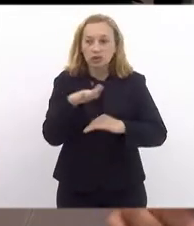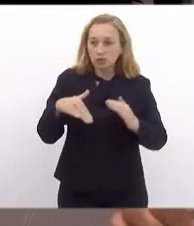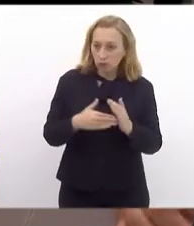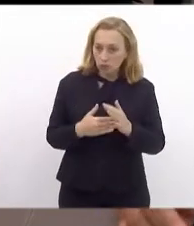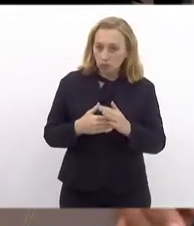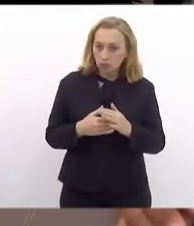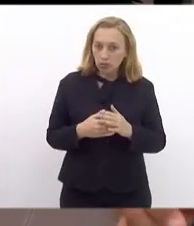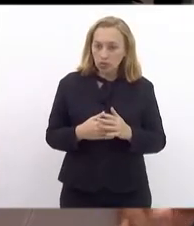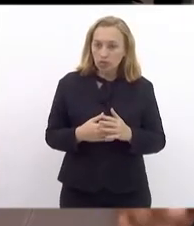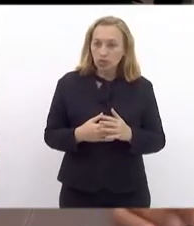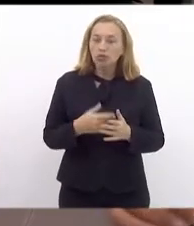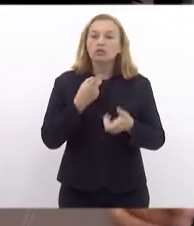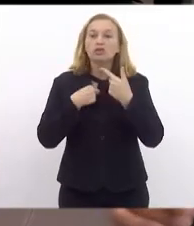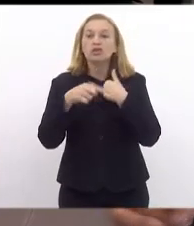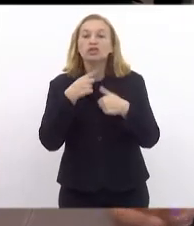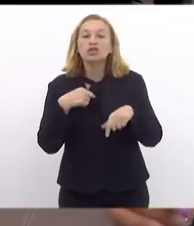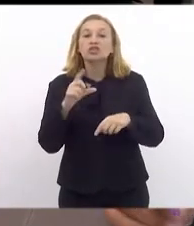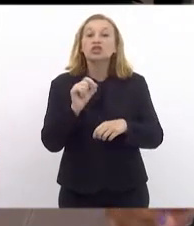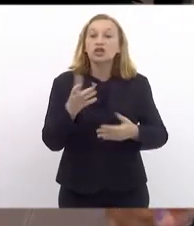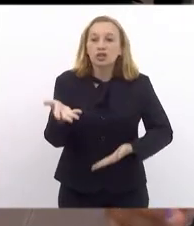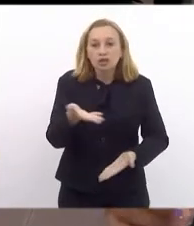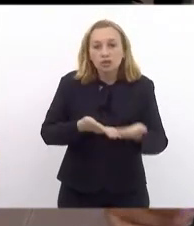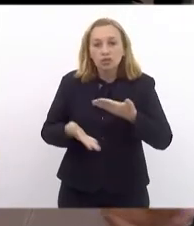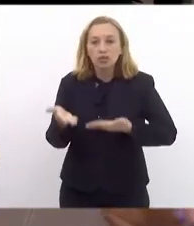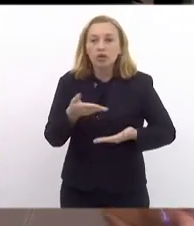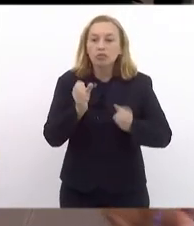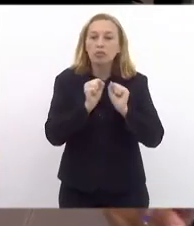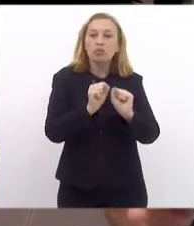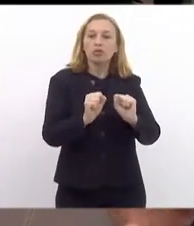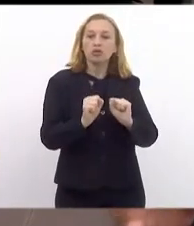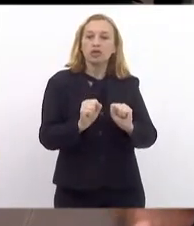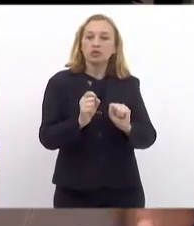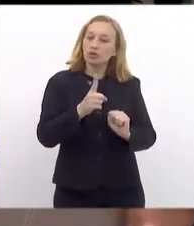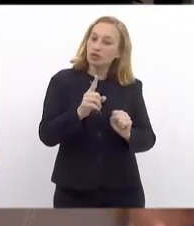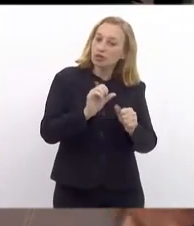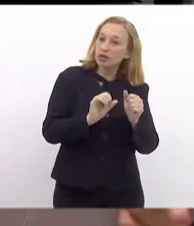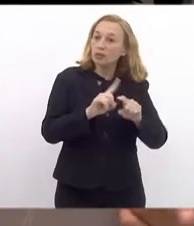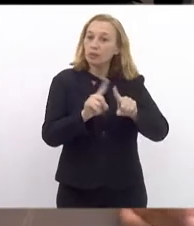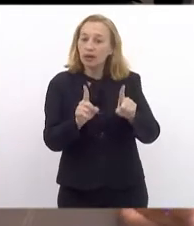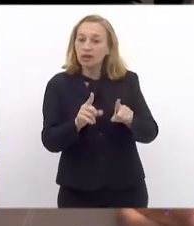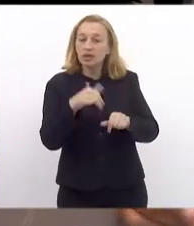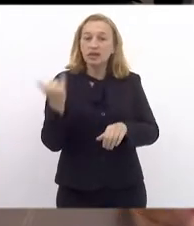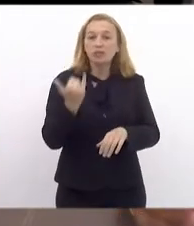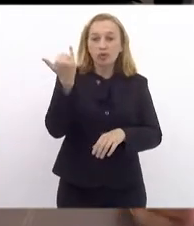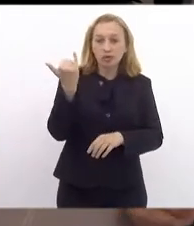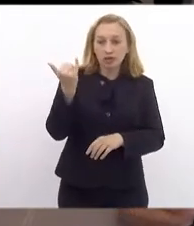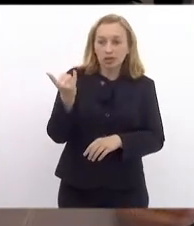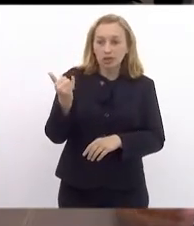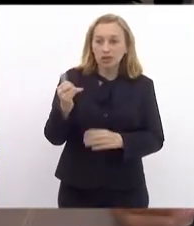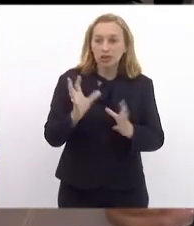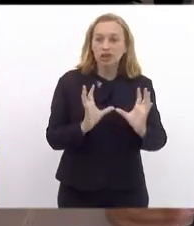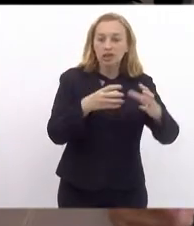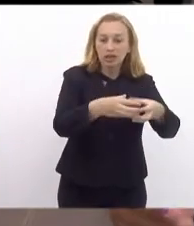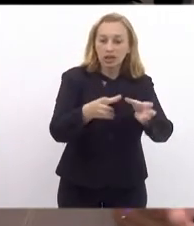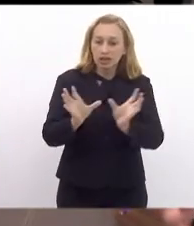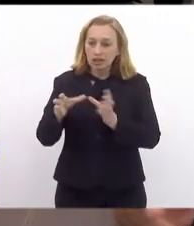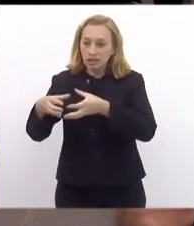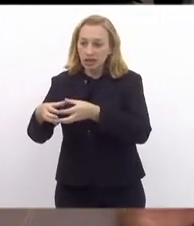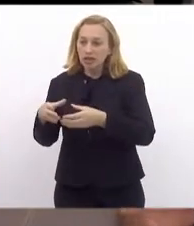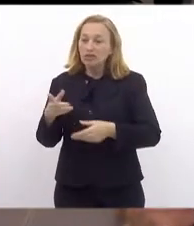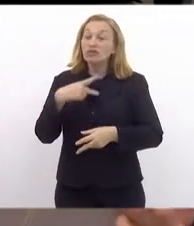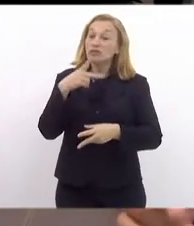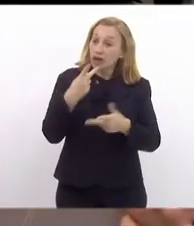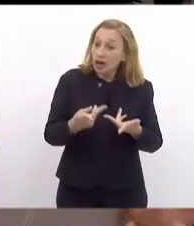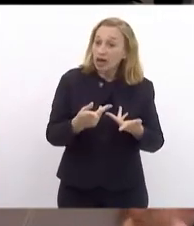na intenção de colaborar e não fazê-lo então é muito importante que os setores se manifestem